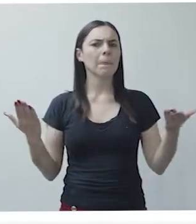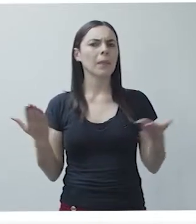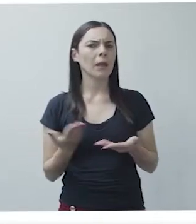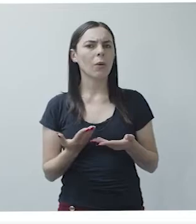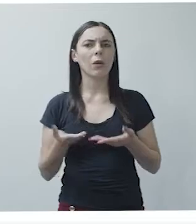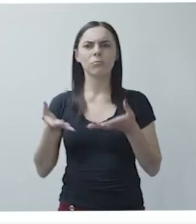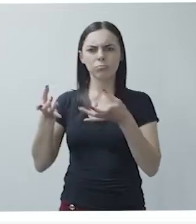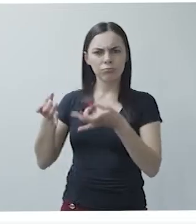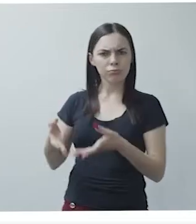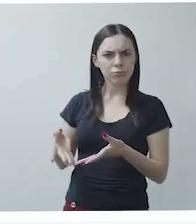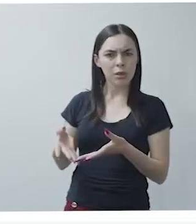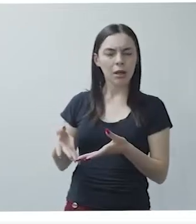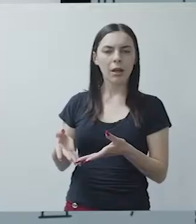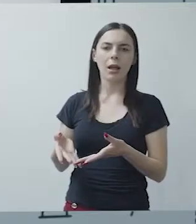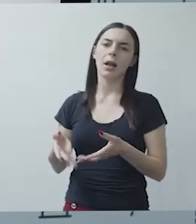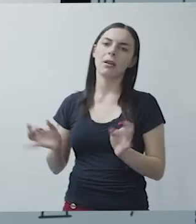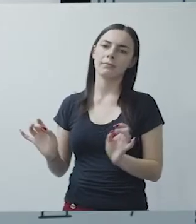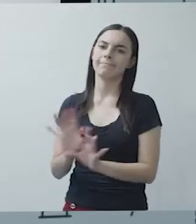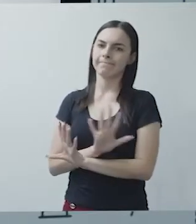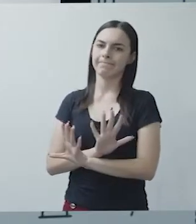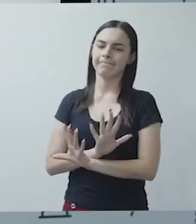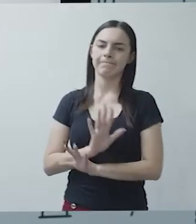foram todas as bananas distribuídas.